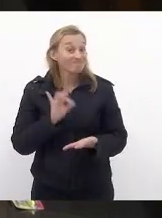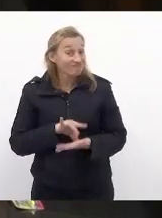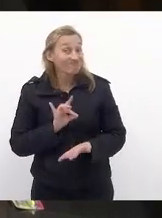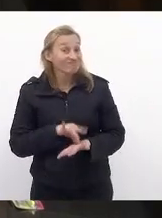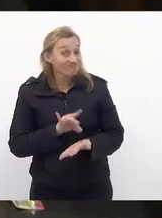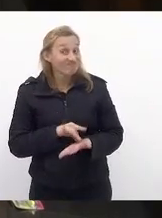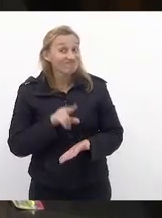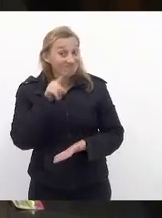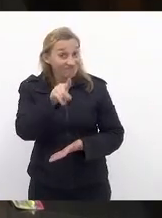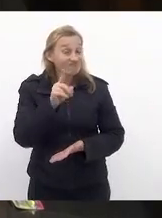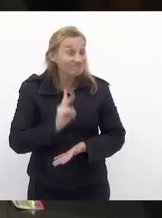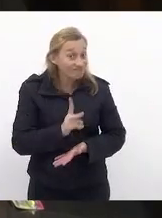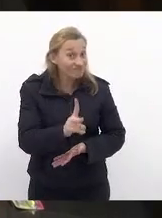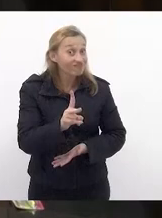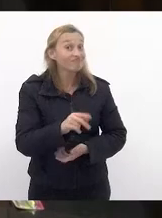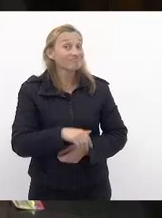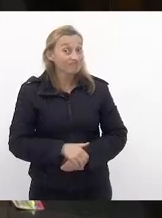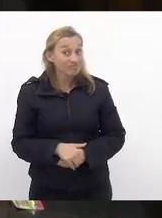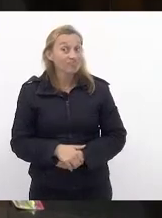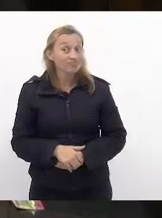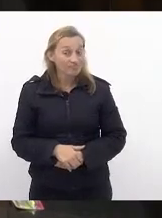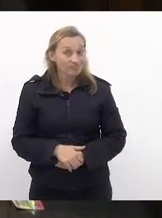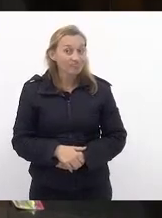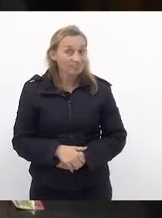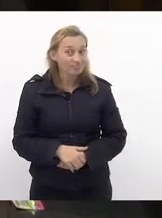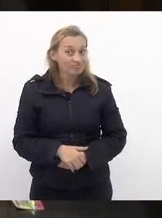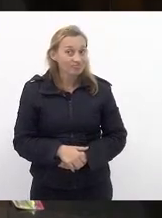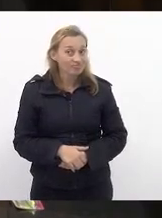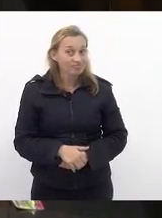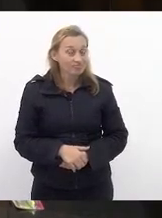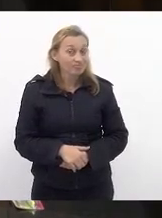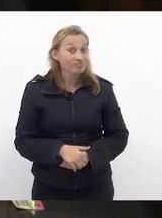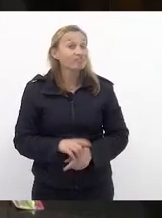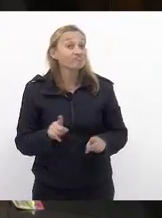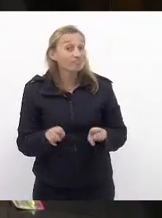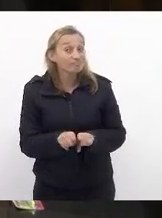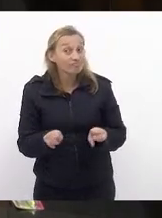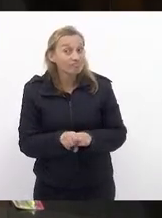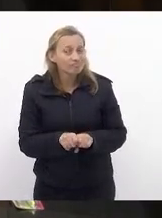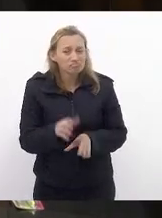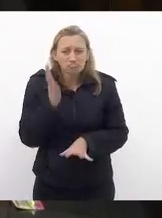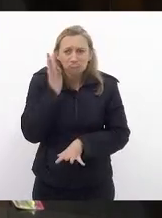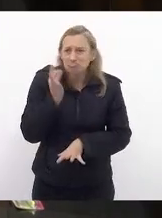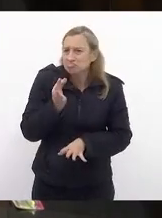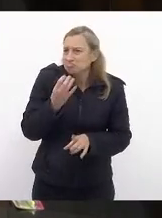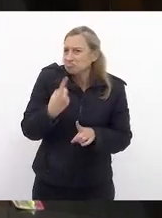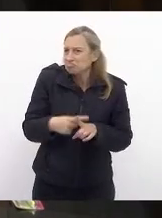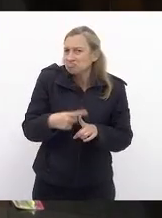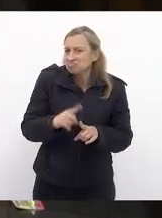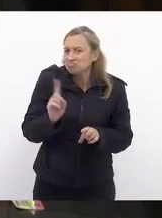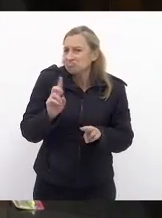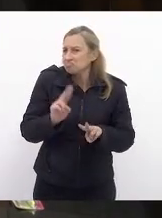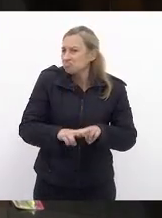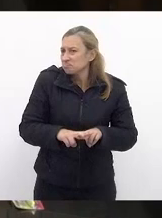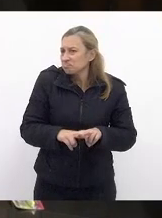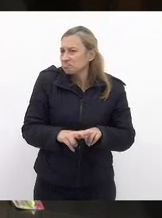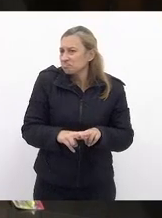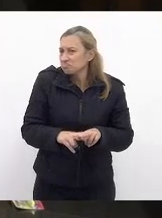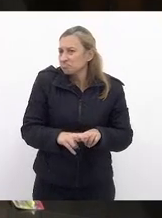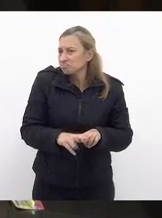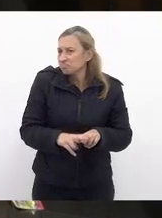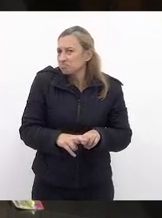verdade você sempre foi se calhar estou sem nem por que que não está preso